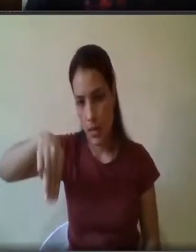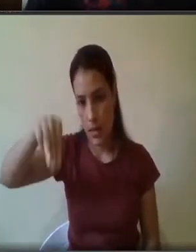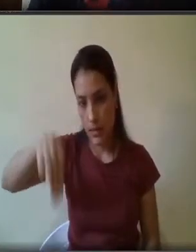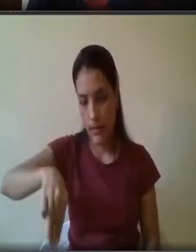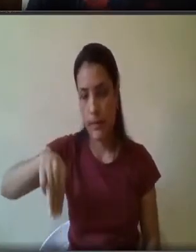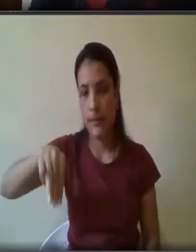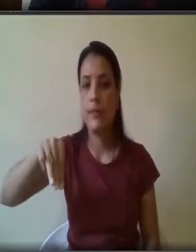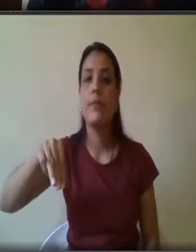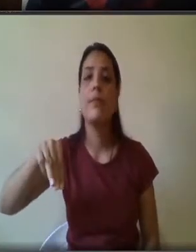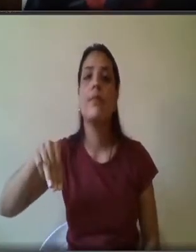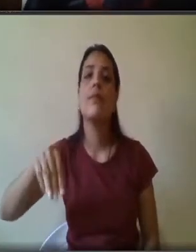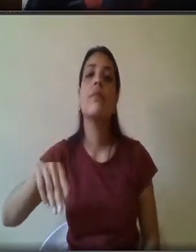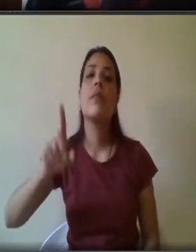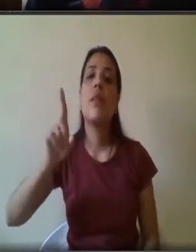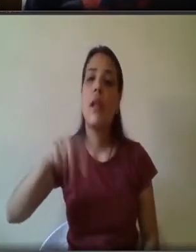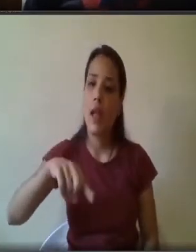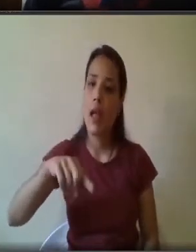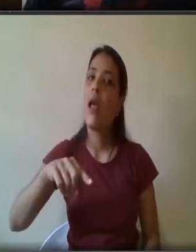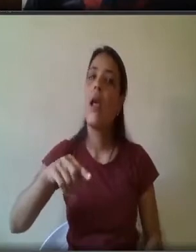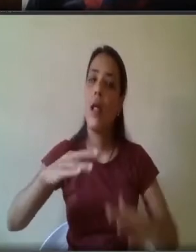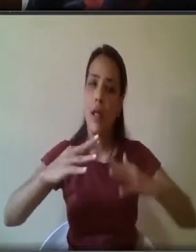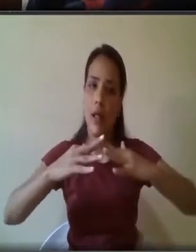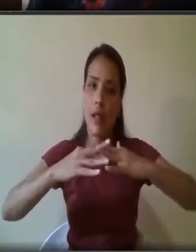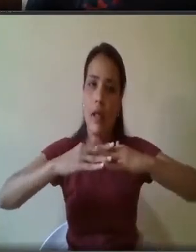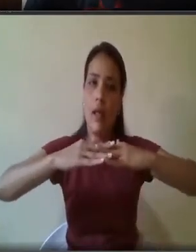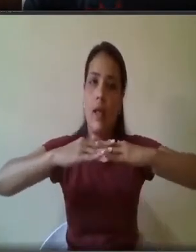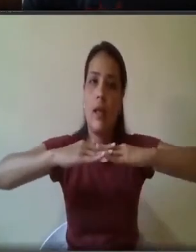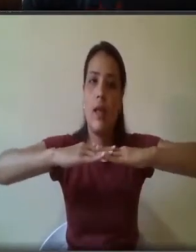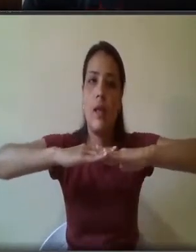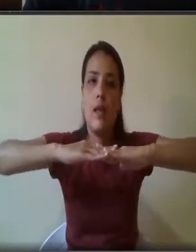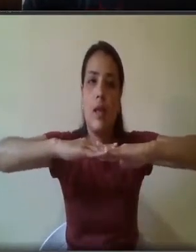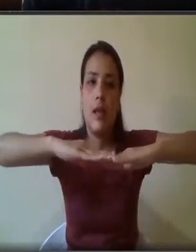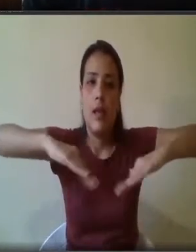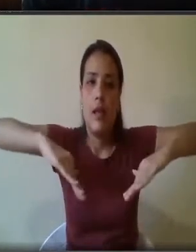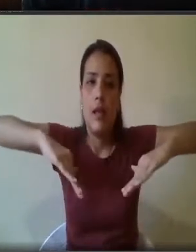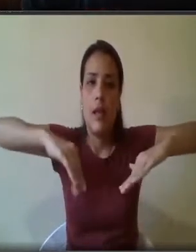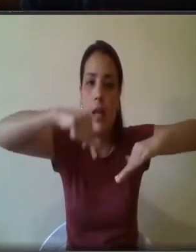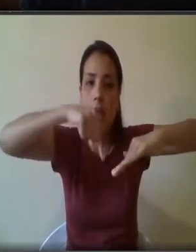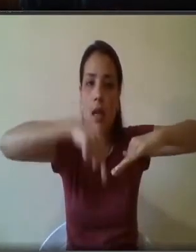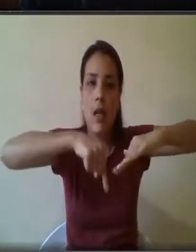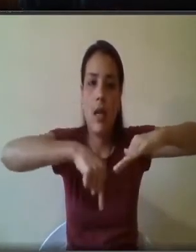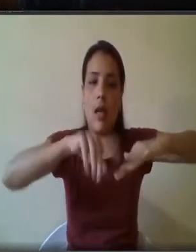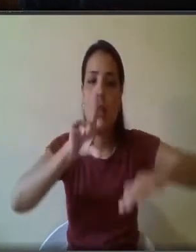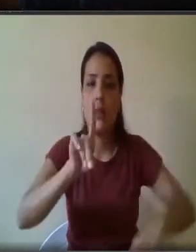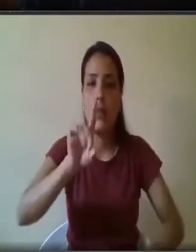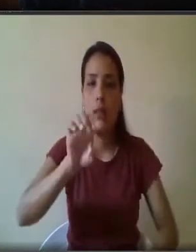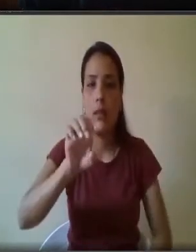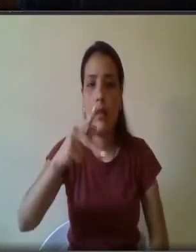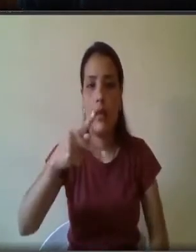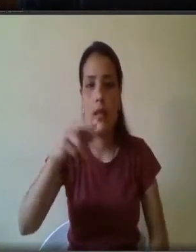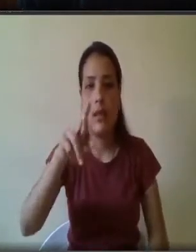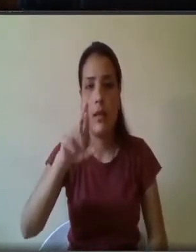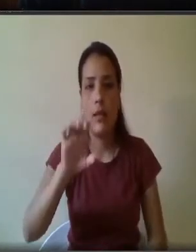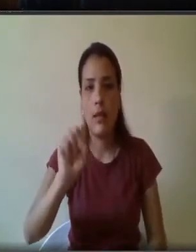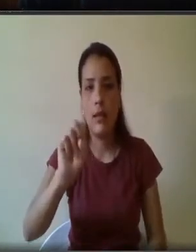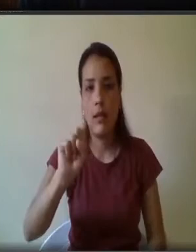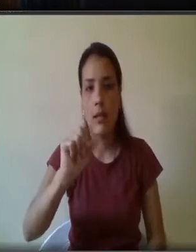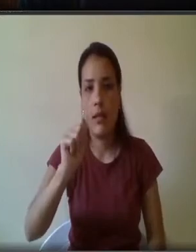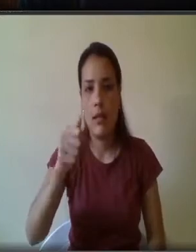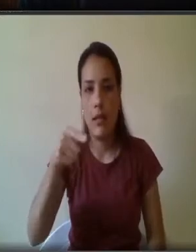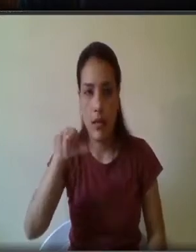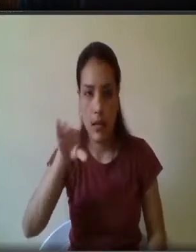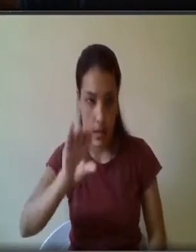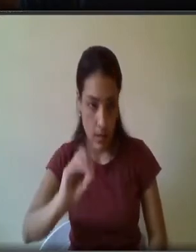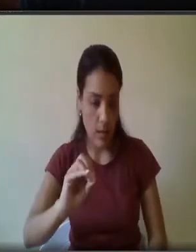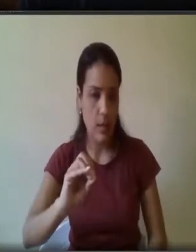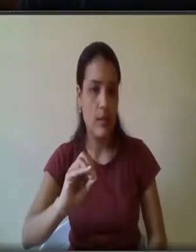planalto, você tem um processo de depressão. Tá? Por isso que o relevo até que predomina na nossa região aqui hoje é a depressão